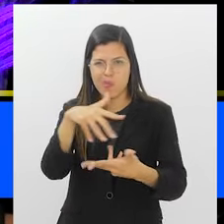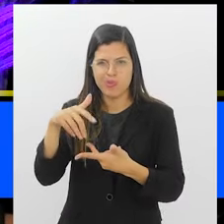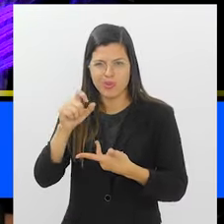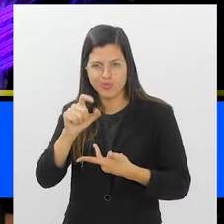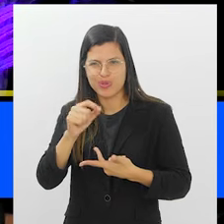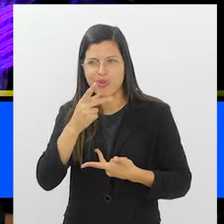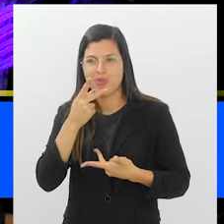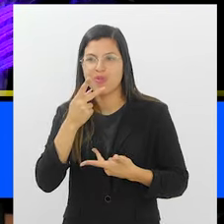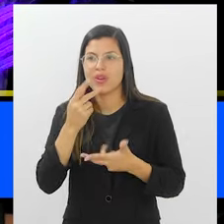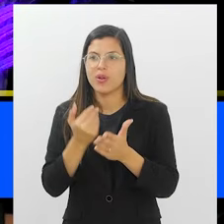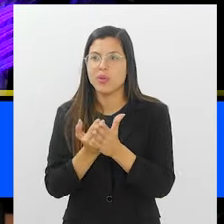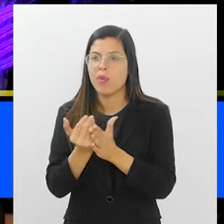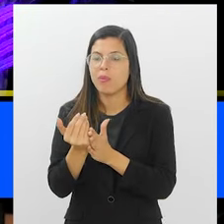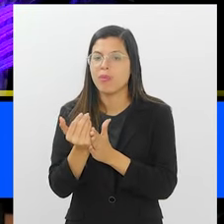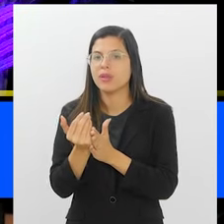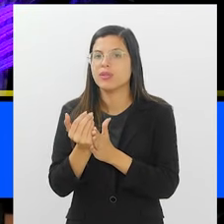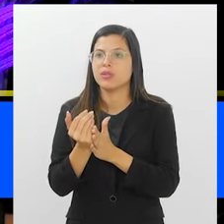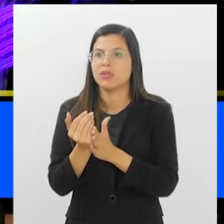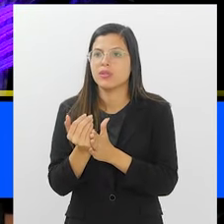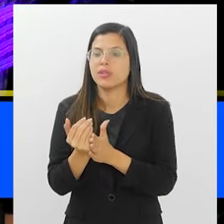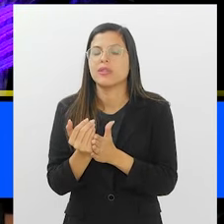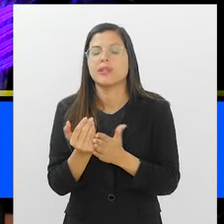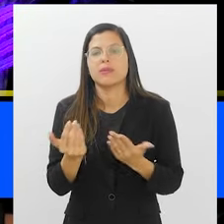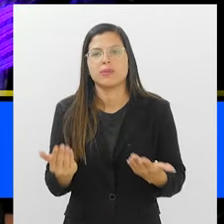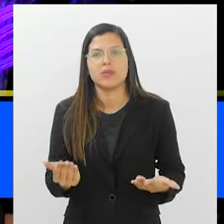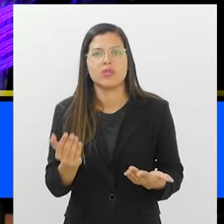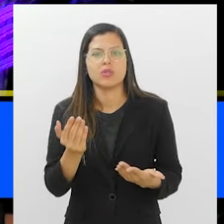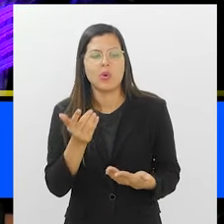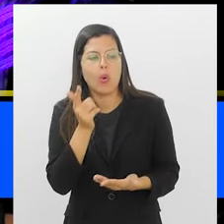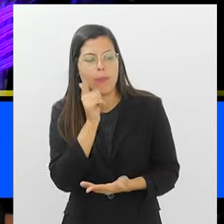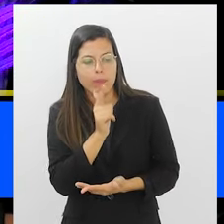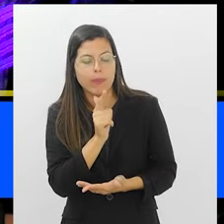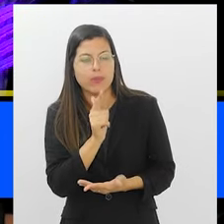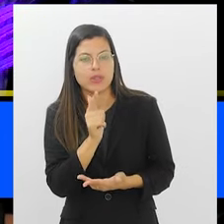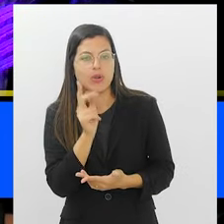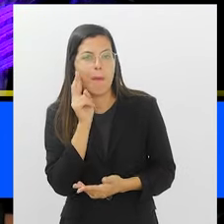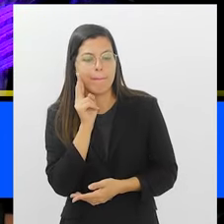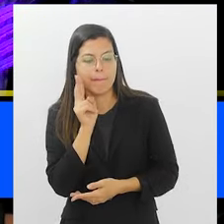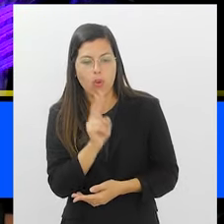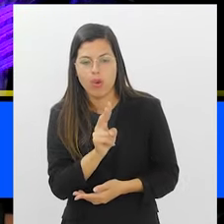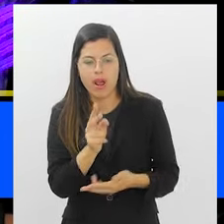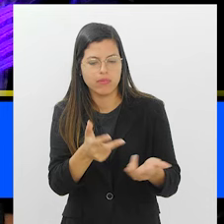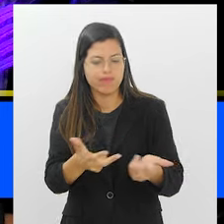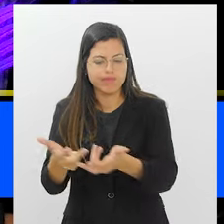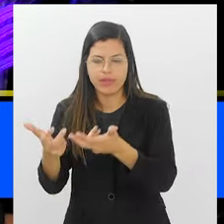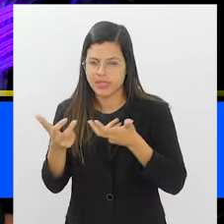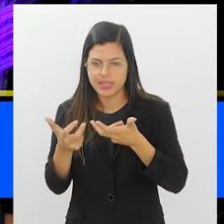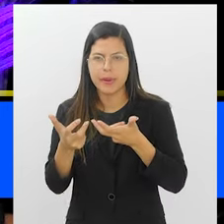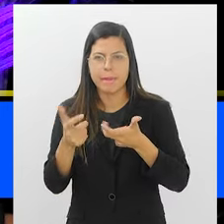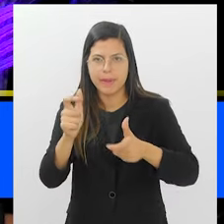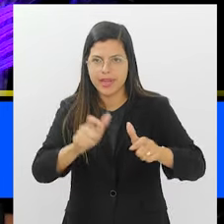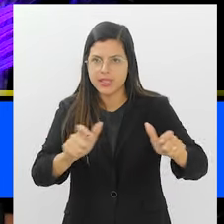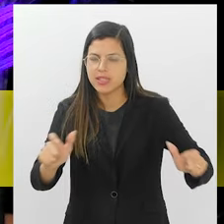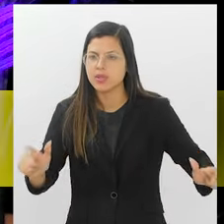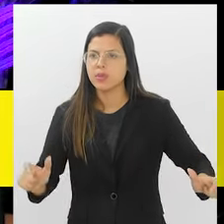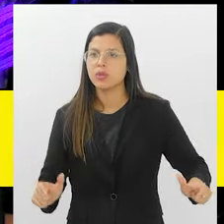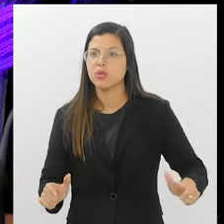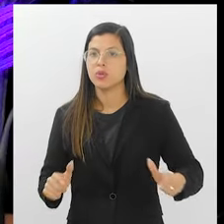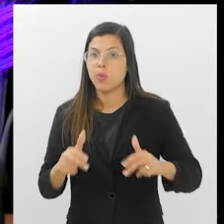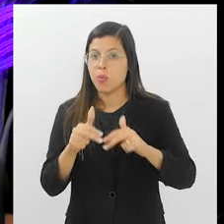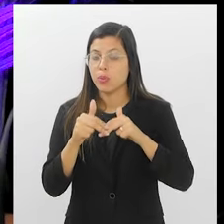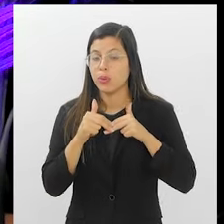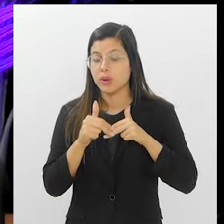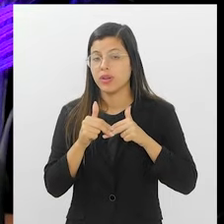que, né? Como eu falei no começo, né? Que a gente começou a olhar esse outro lado, né? Dessas pessoas. E realmente por causa disso,